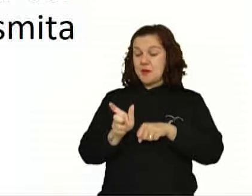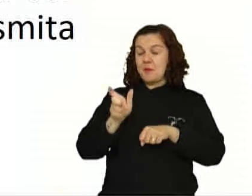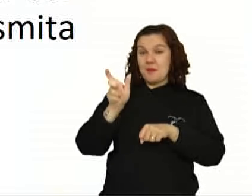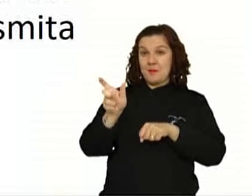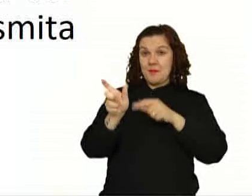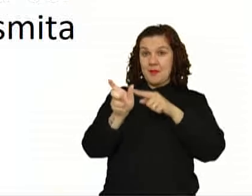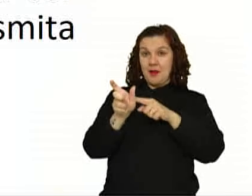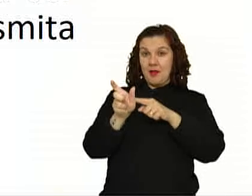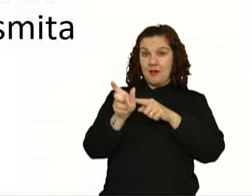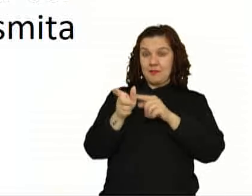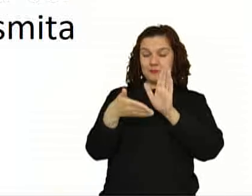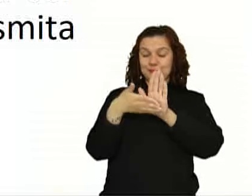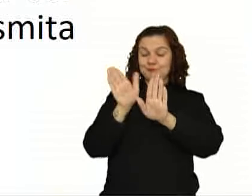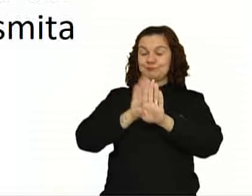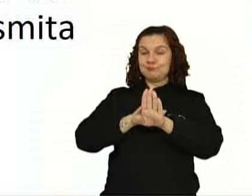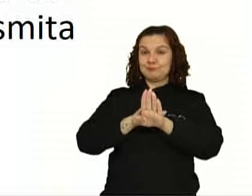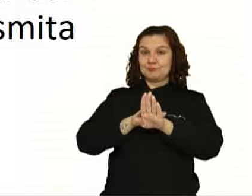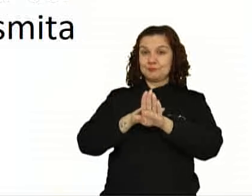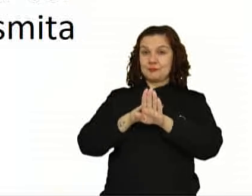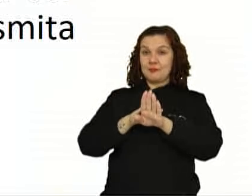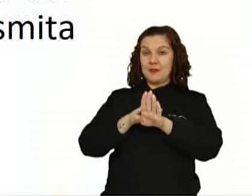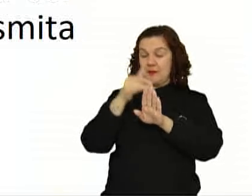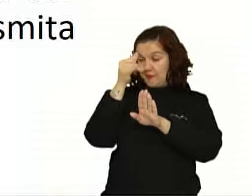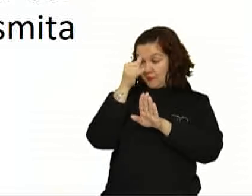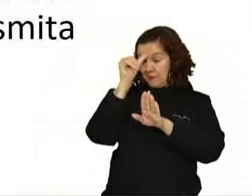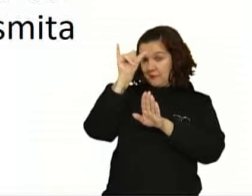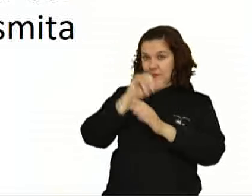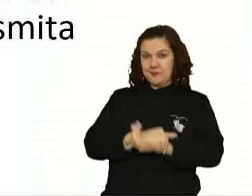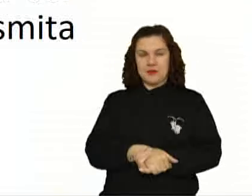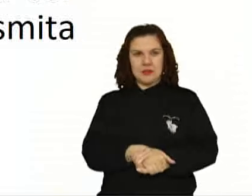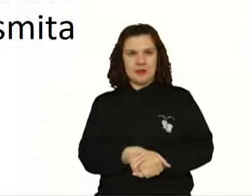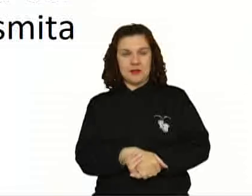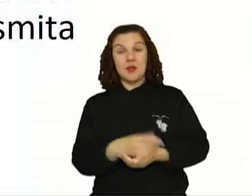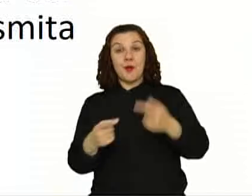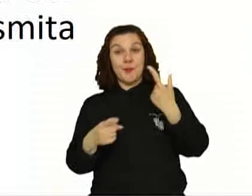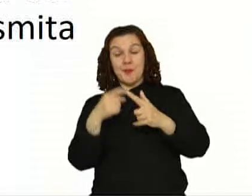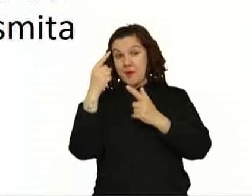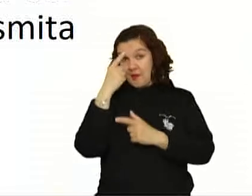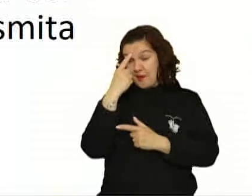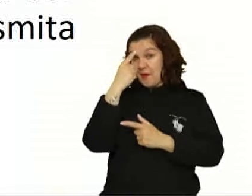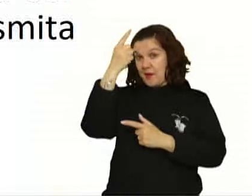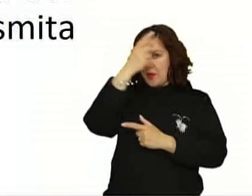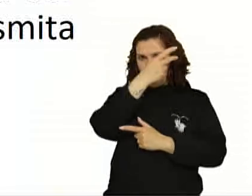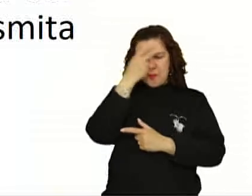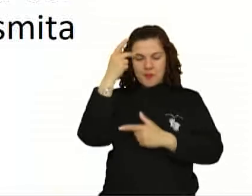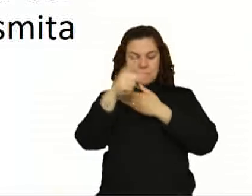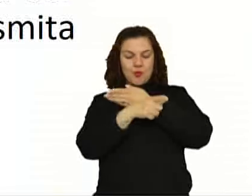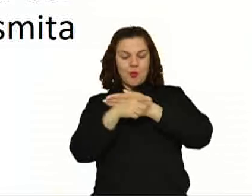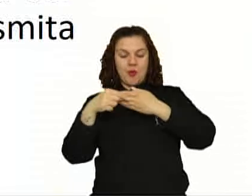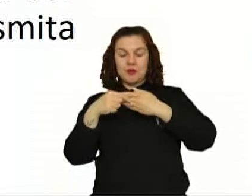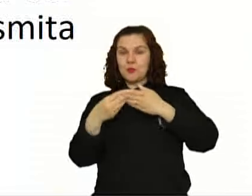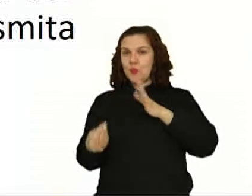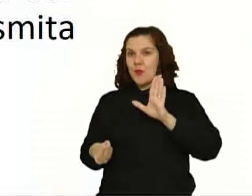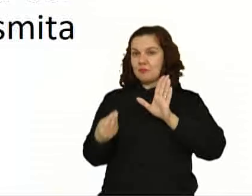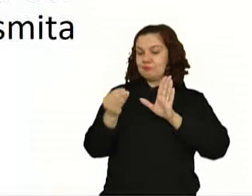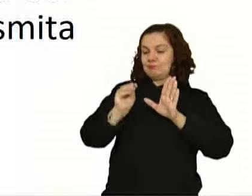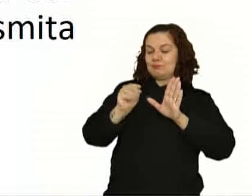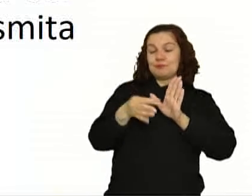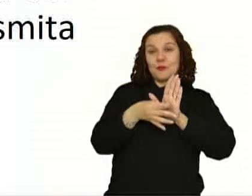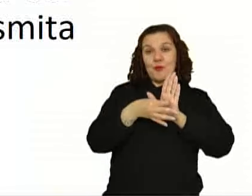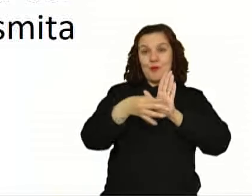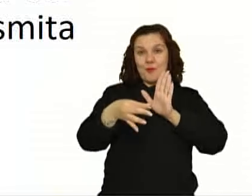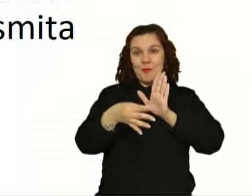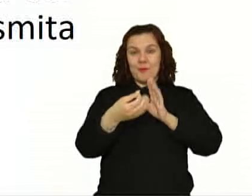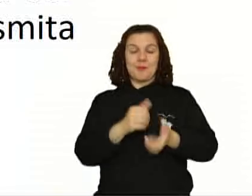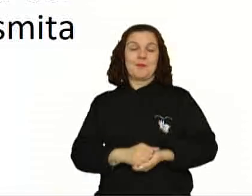palavras subjetivas tendem a ser evitados, já que a ideia é que o autor não transmita a sua